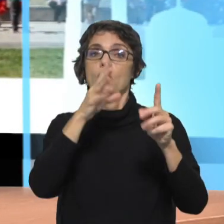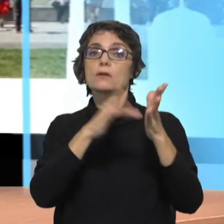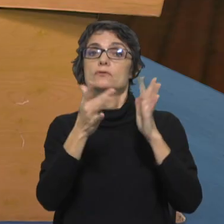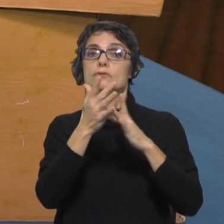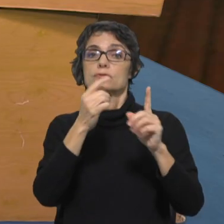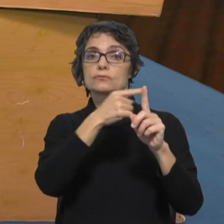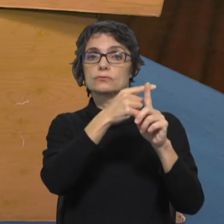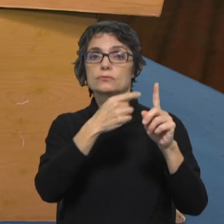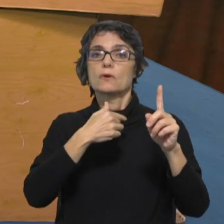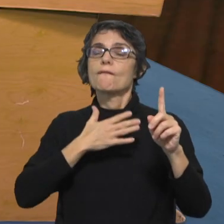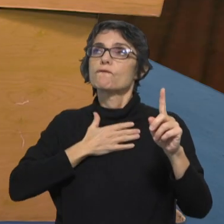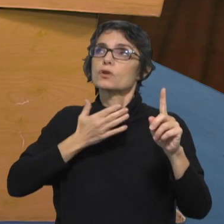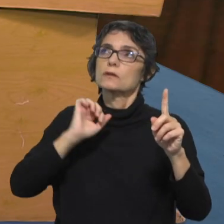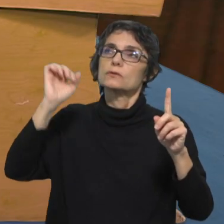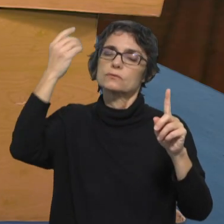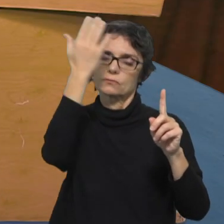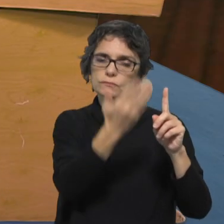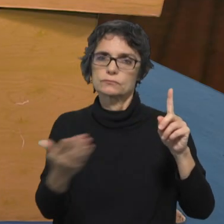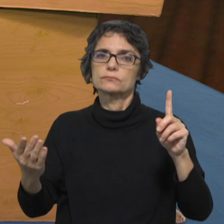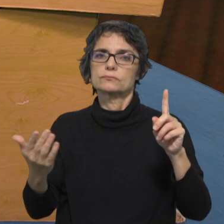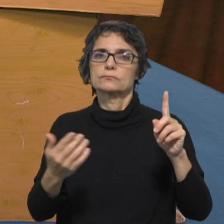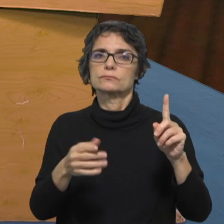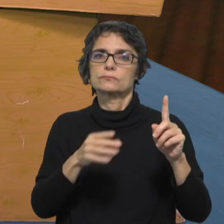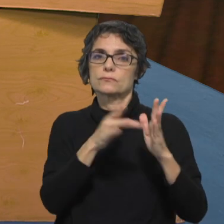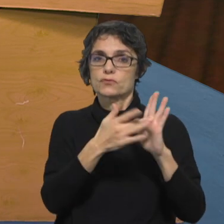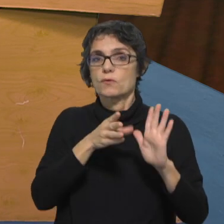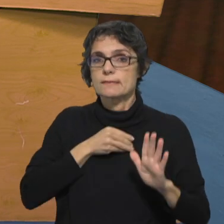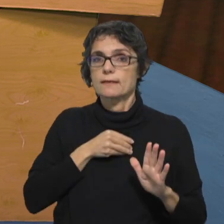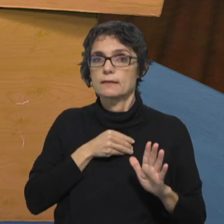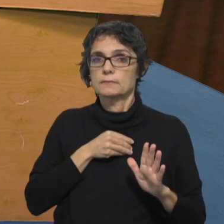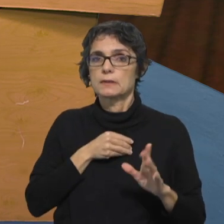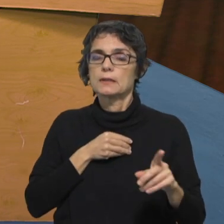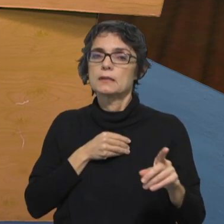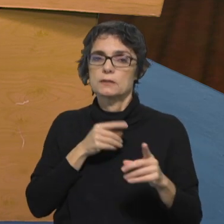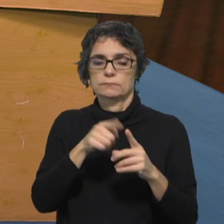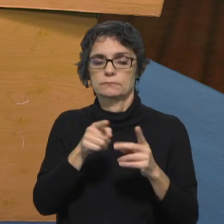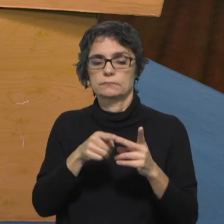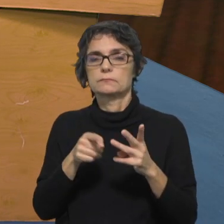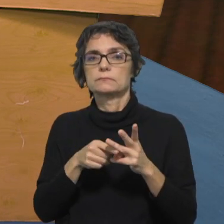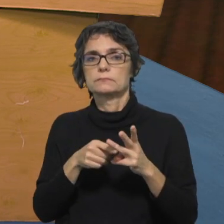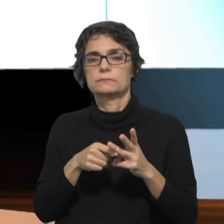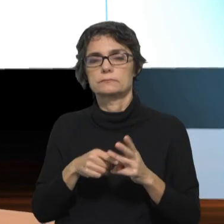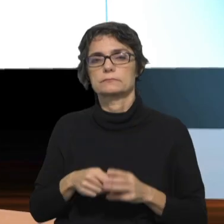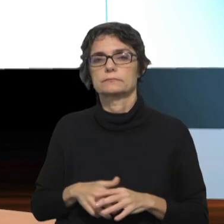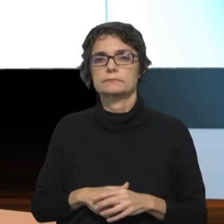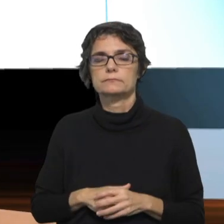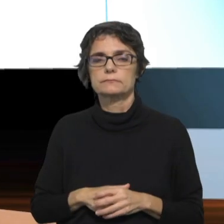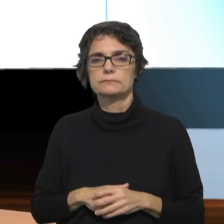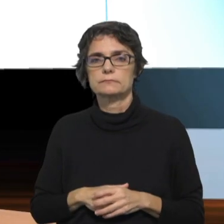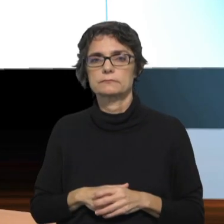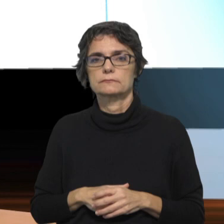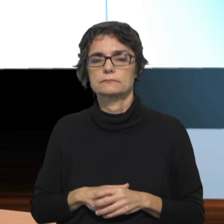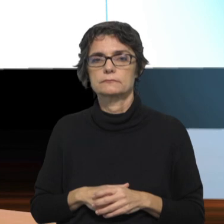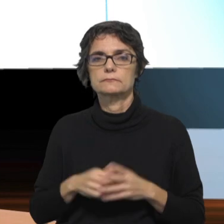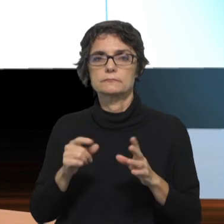esta continuidade que também podemos entender este episódio da Anunciação. Aponta este episódio da Anunciação e, sobretudo,